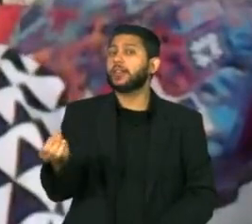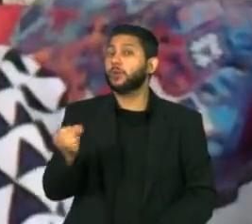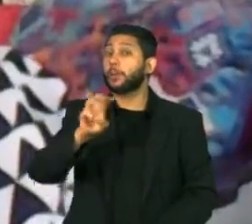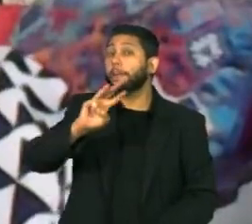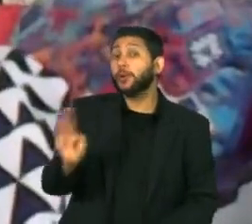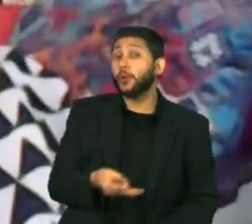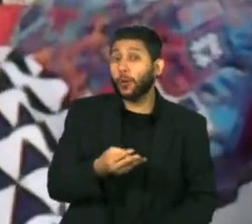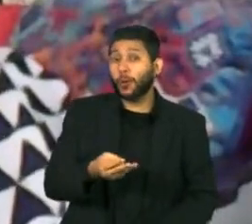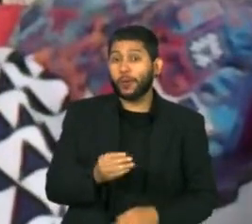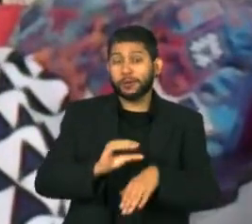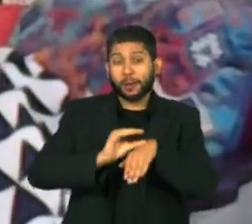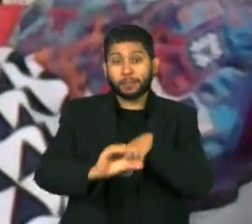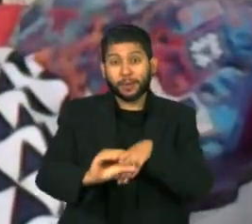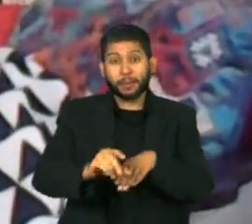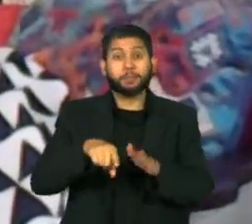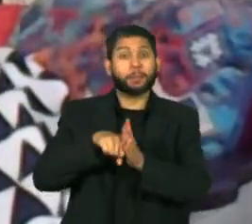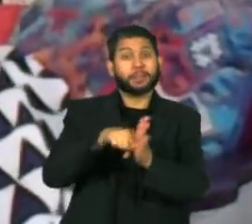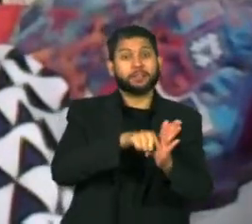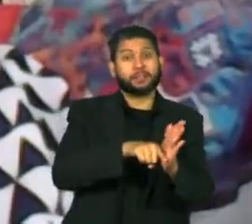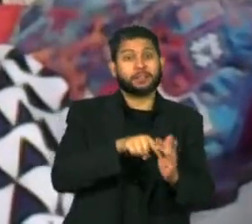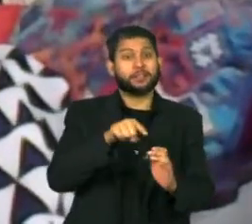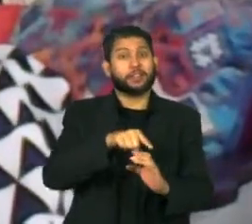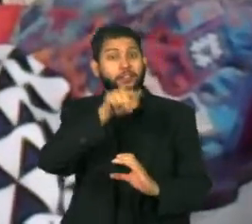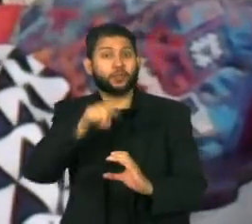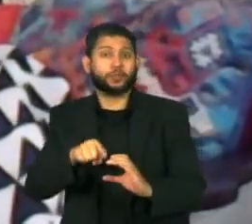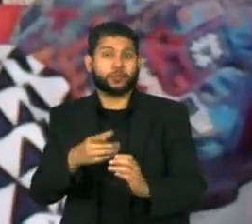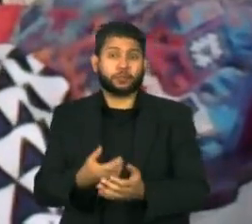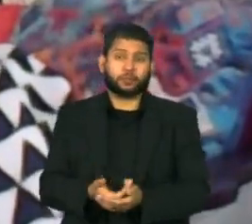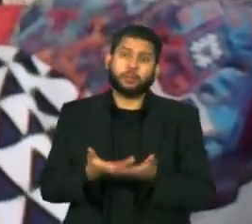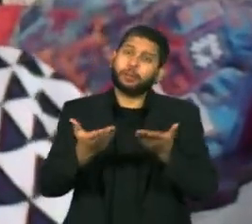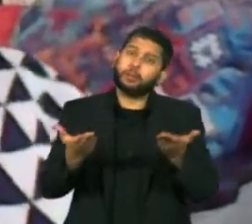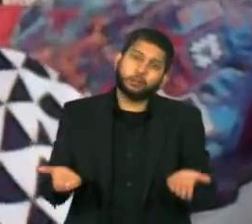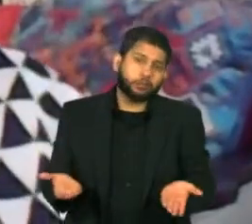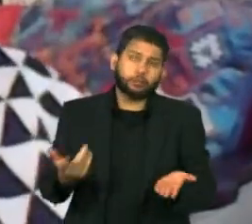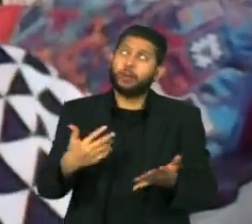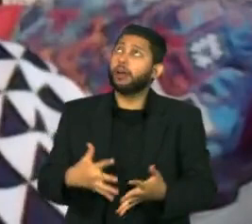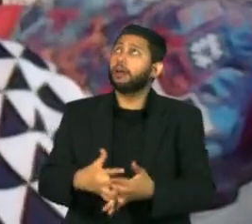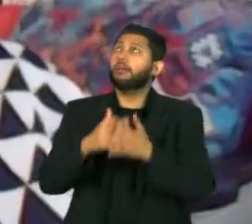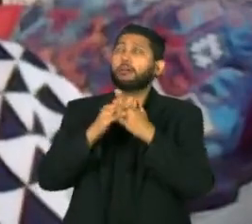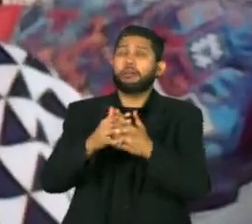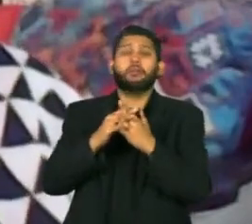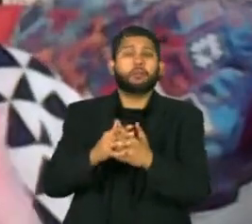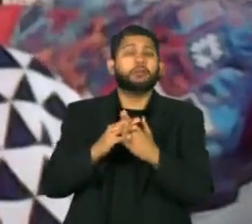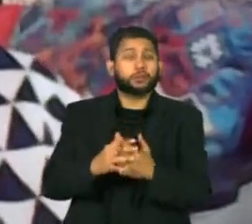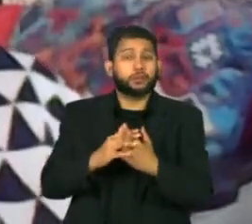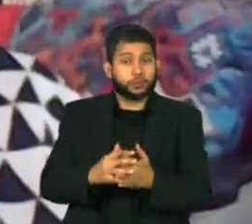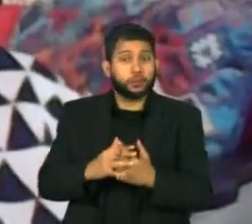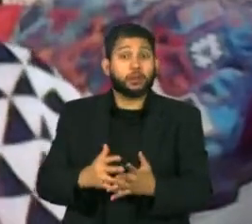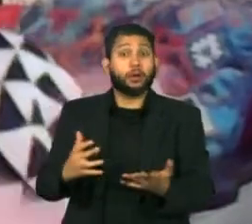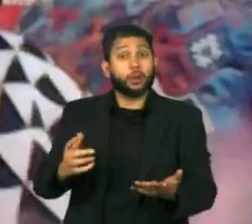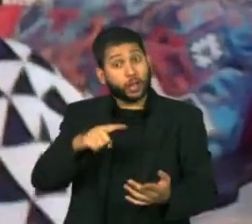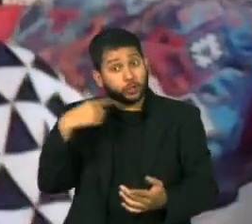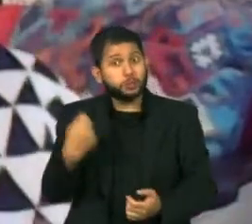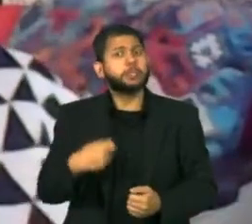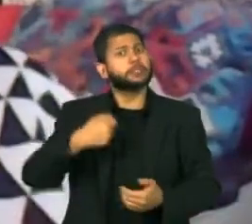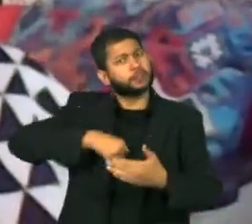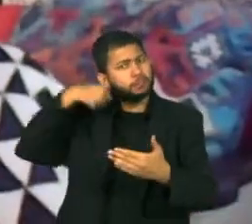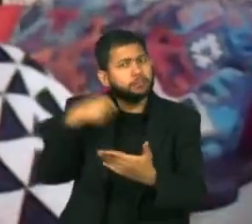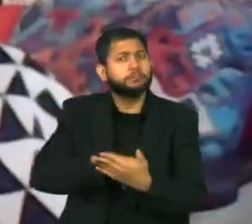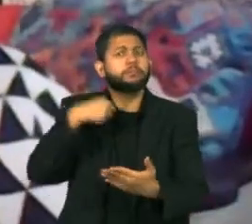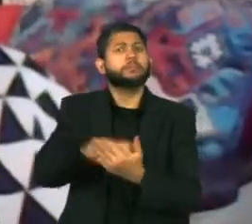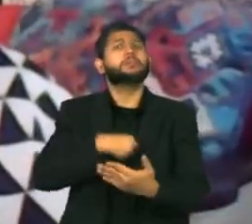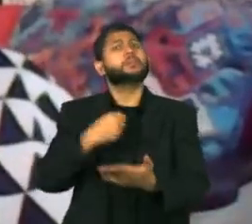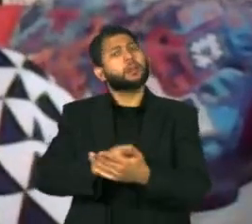na área de pesquisa científica, o que é, obviamente, um equívoco que nós teremos que vencer, quer